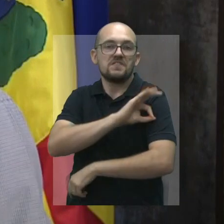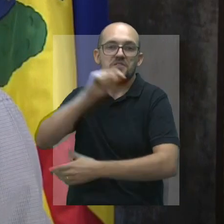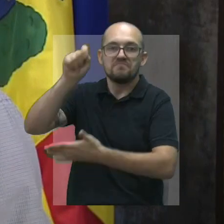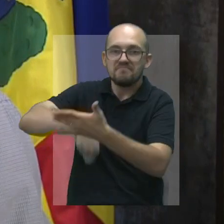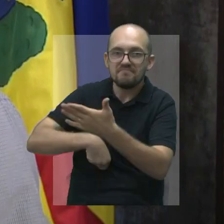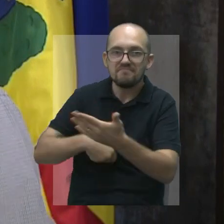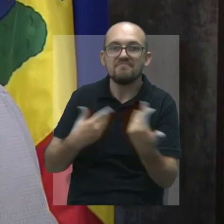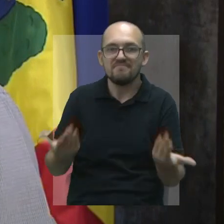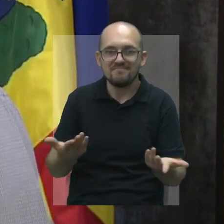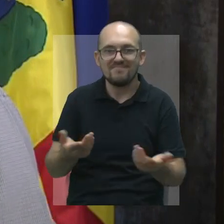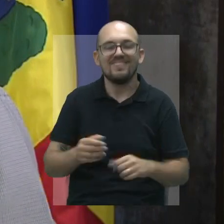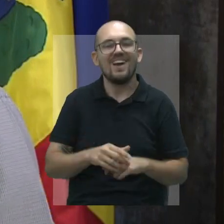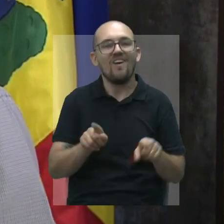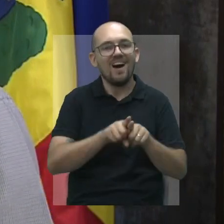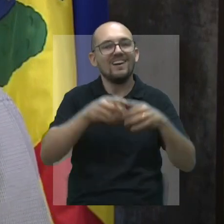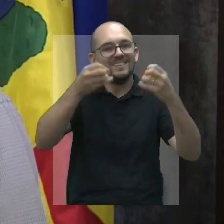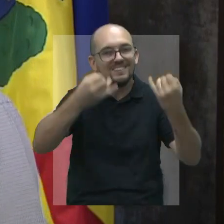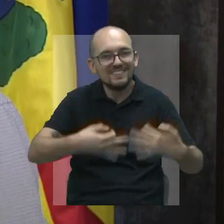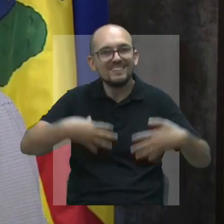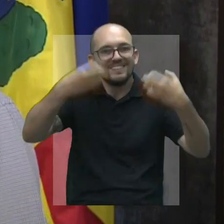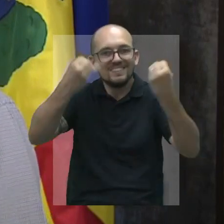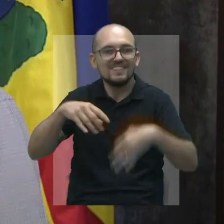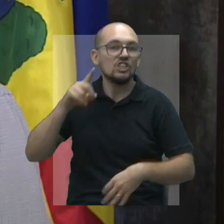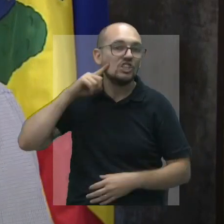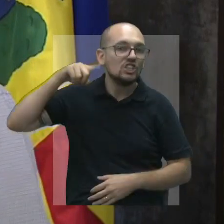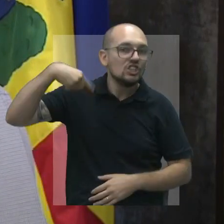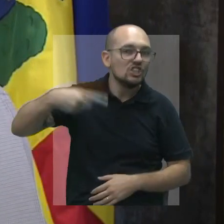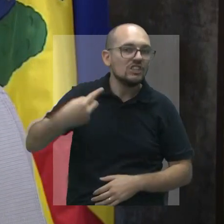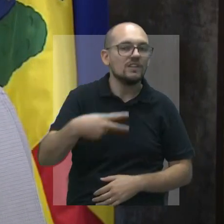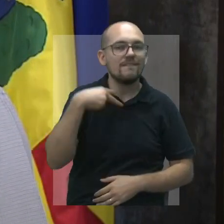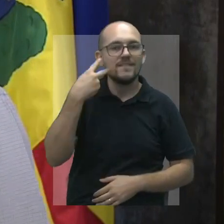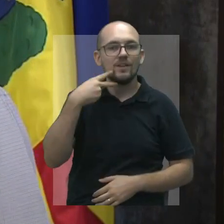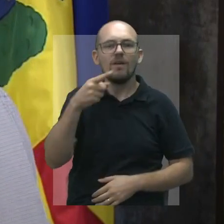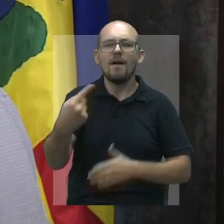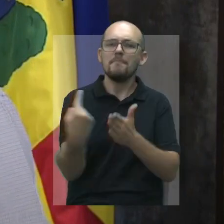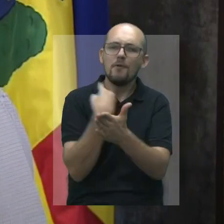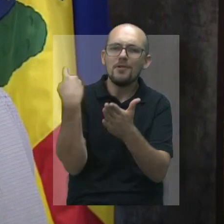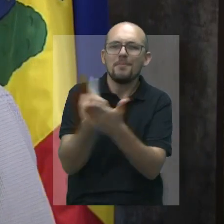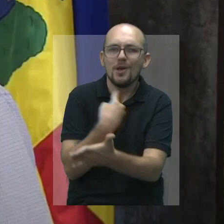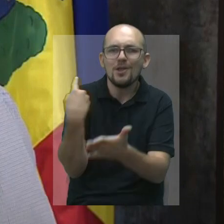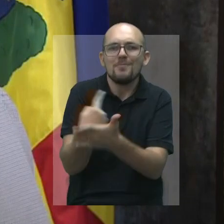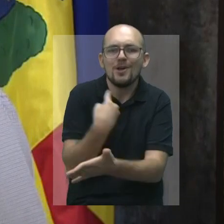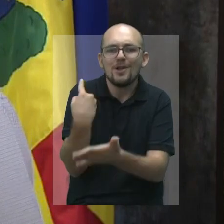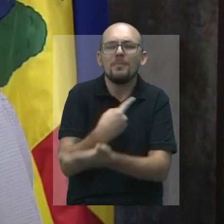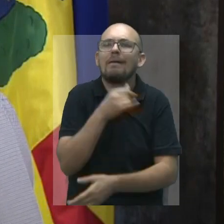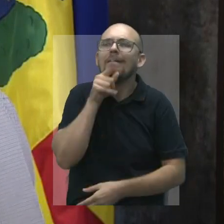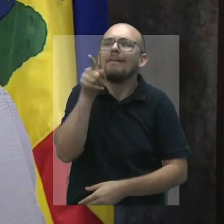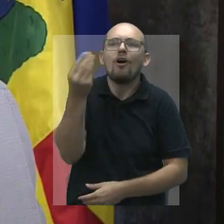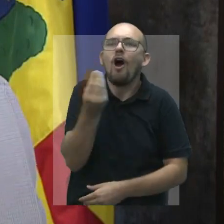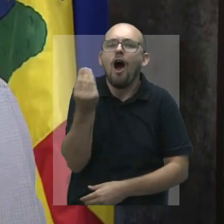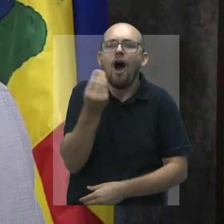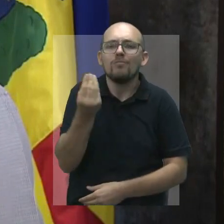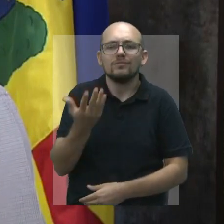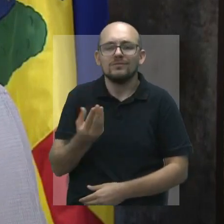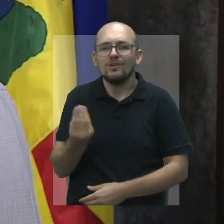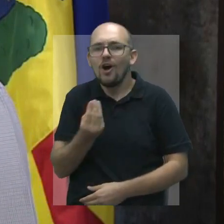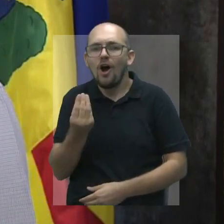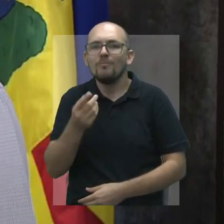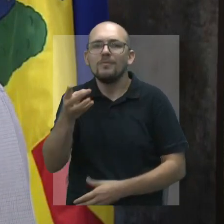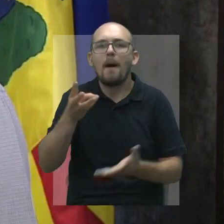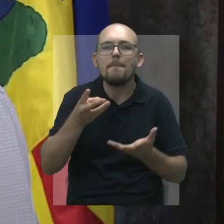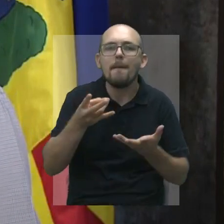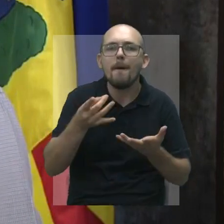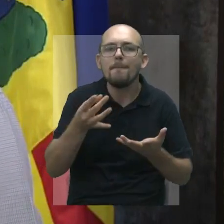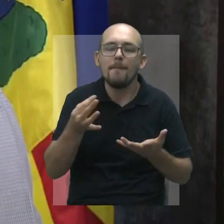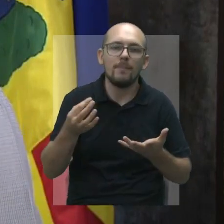gente demonstra aqui o que é o dia a dia do vereador, falando, eles perguntam como que vocês recebem. Então a gente fala realmente que